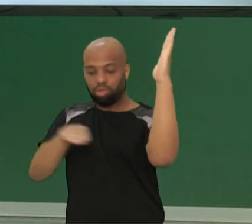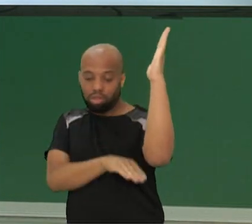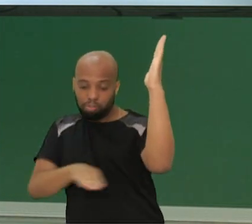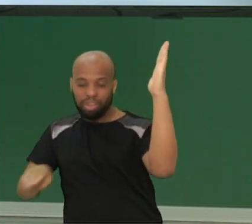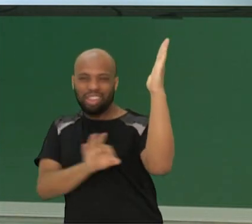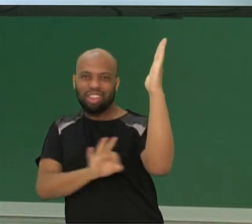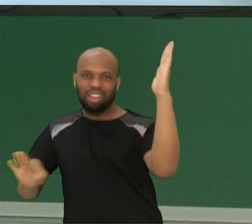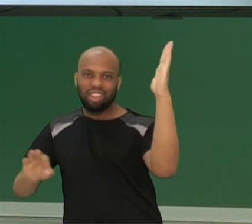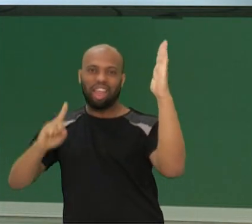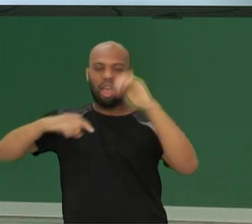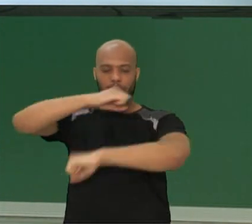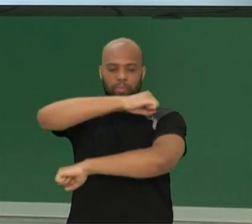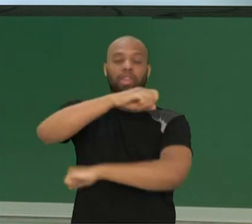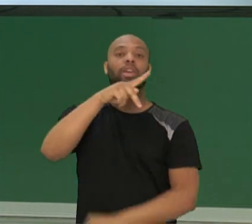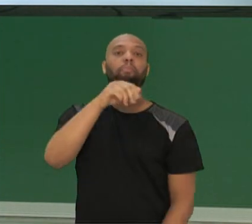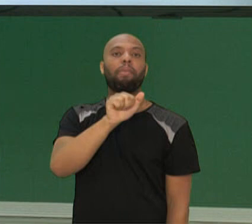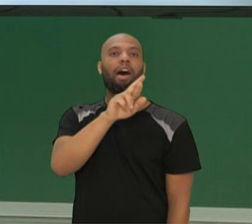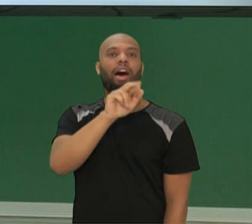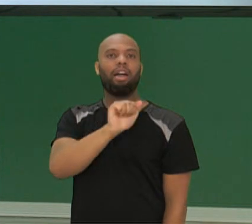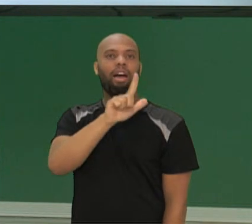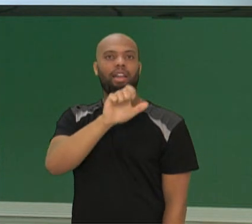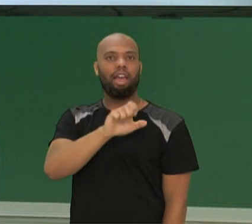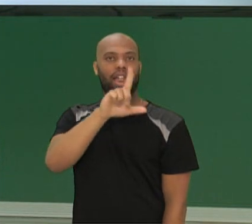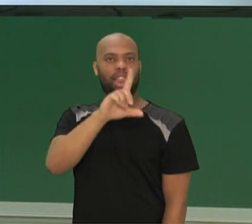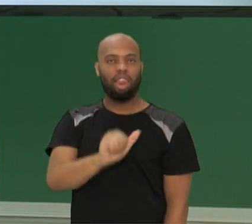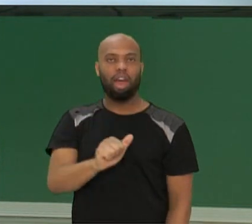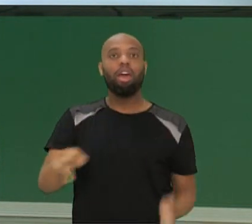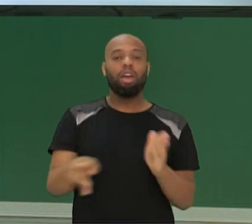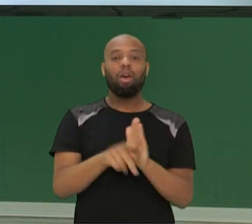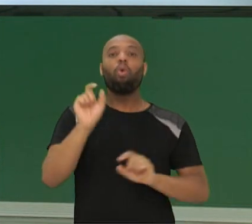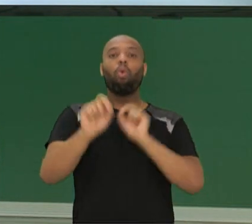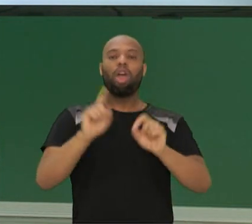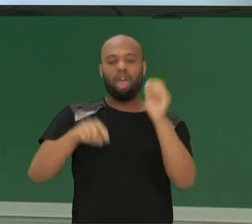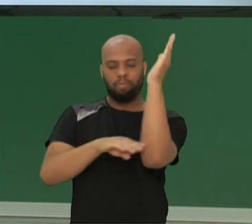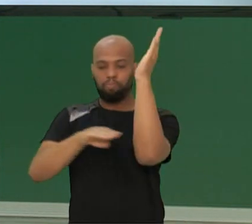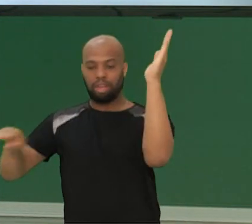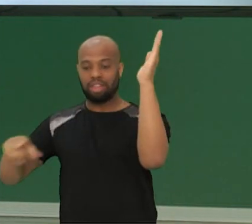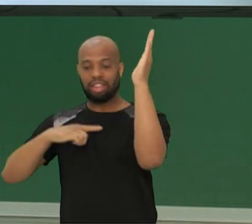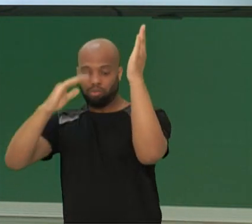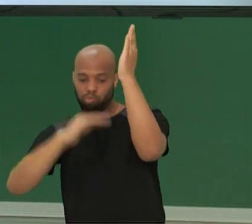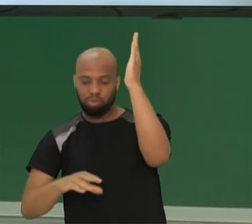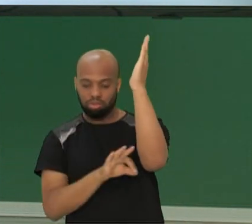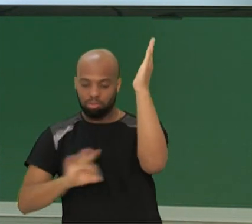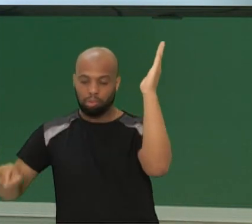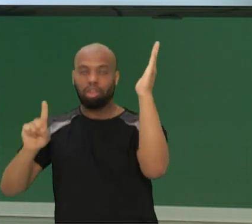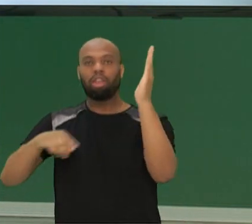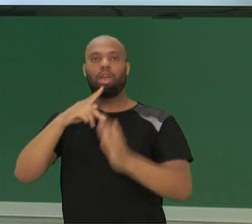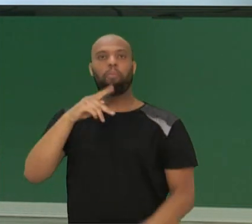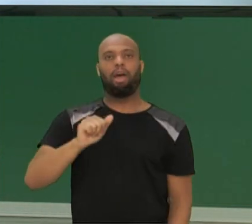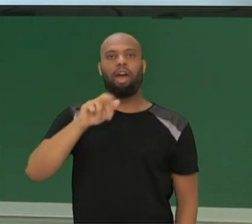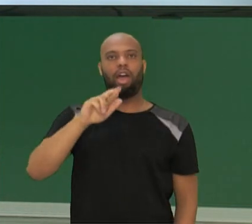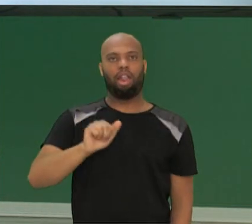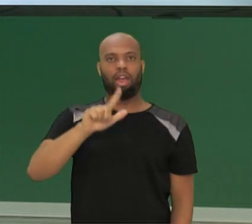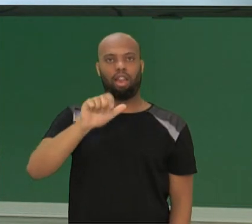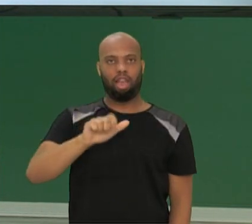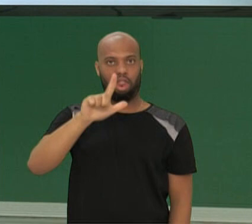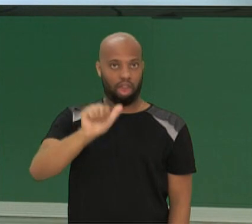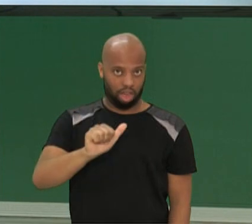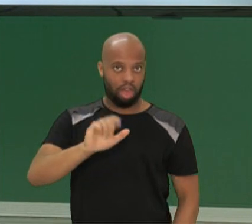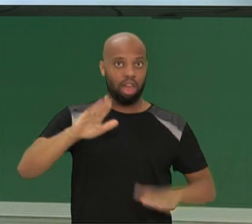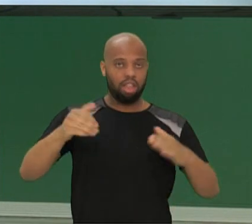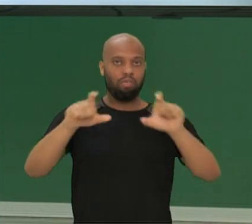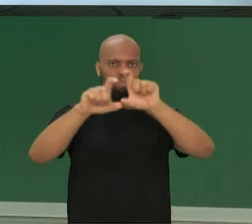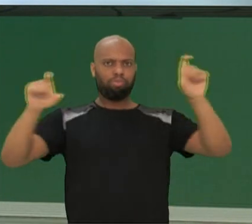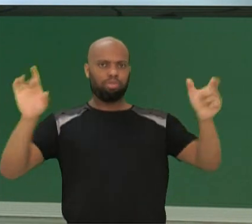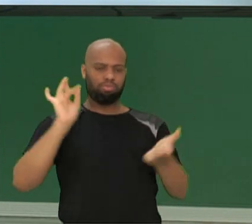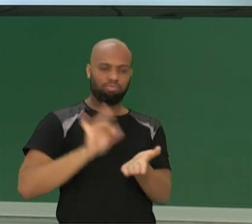Quando os focos estiverem numa reta paralela ao eixo X, então nós vamos, na equação